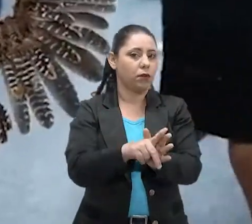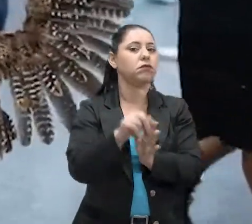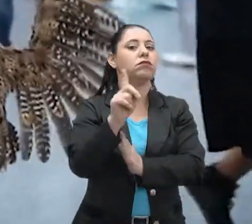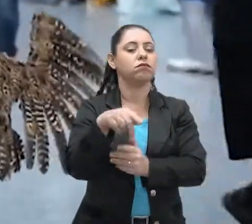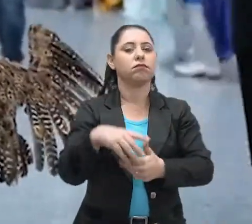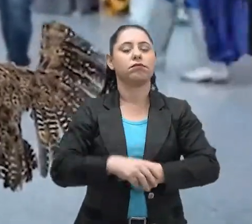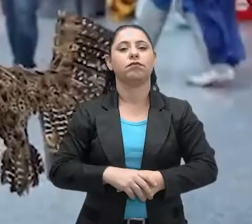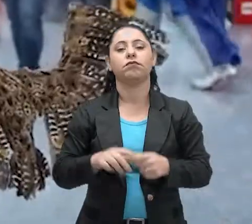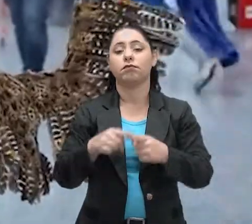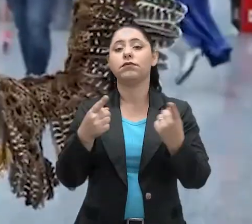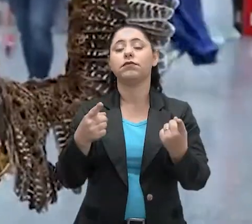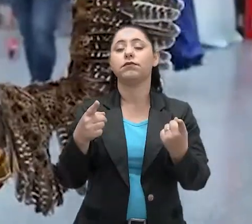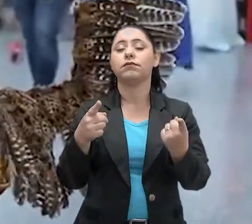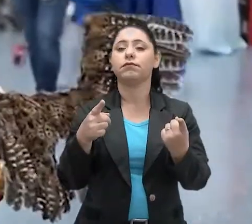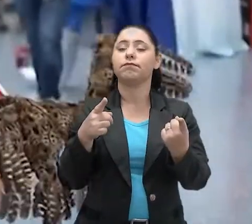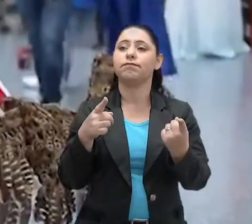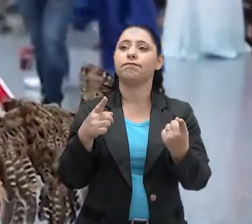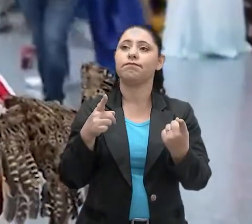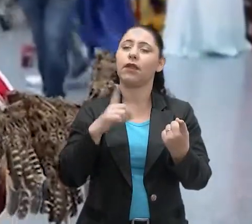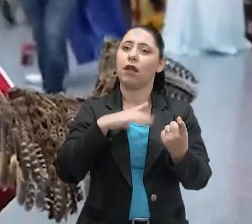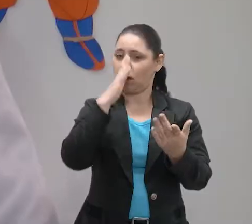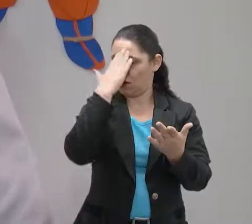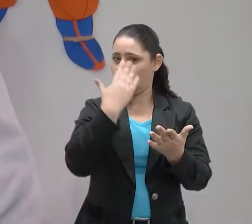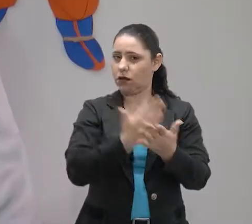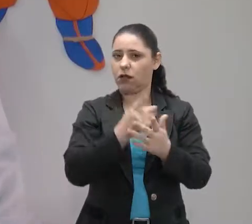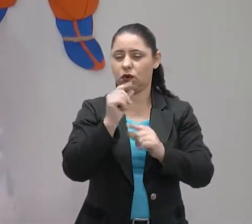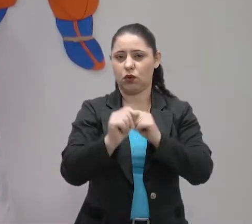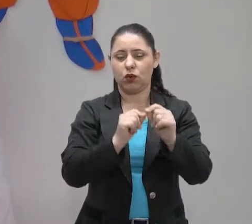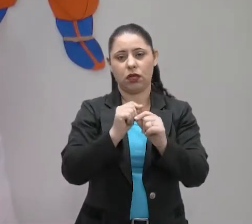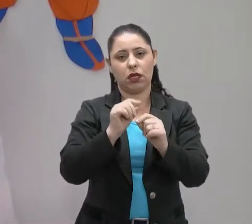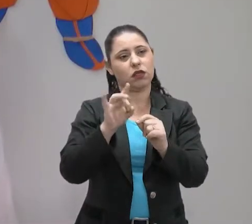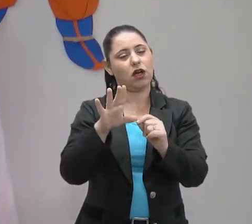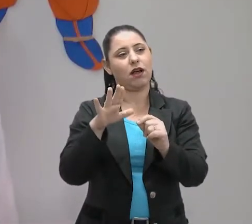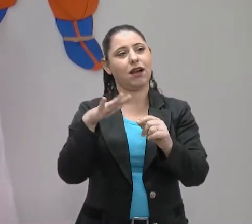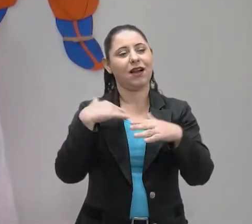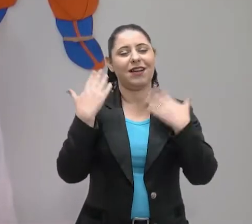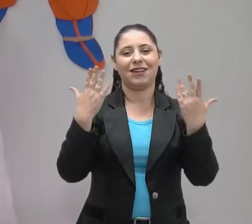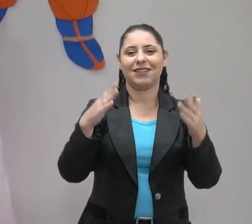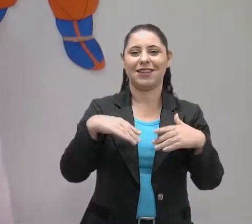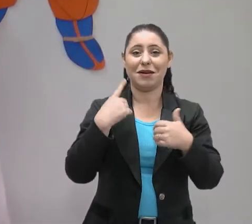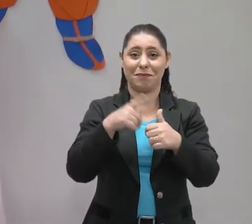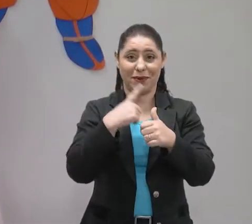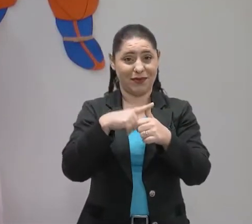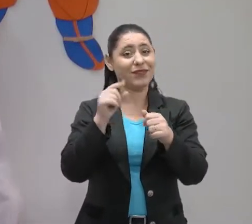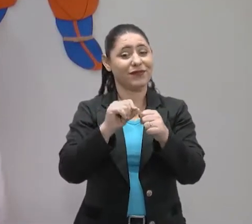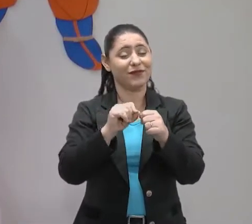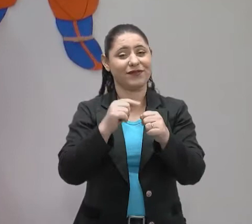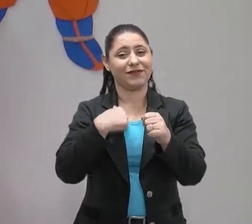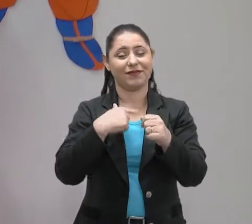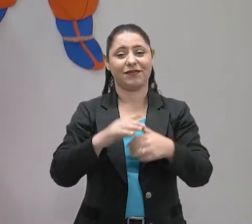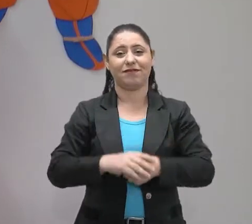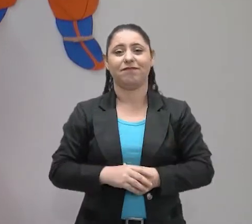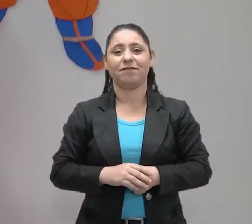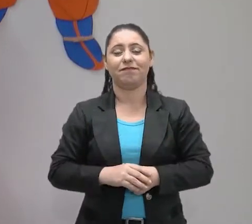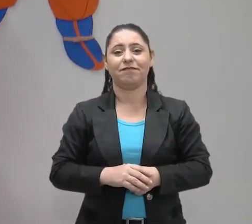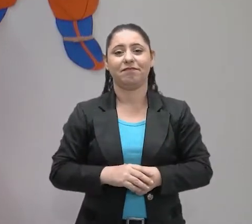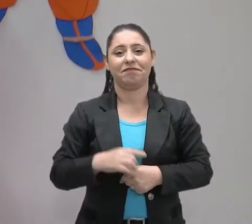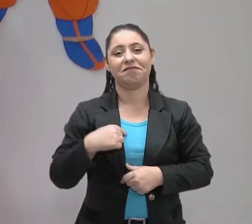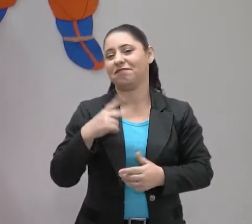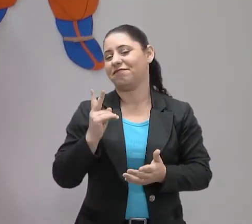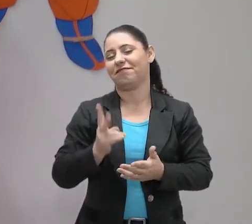ganha dinheiro com isso. Mas, assim, eu acredito que cosplay seja uma coisa para se divertir. É a primeira vez que eu